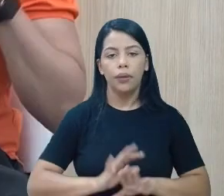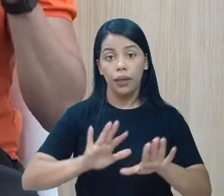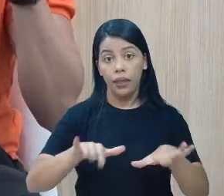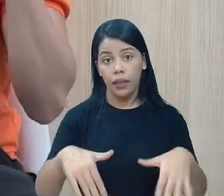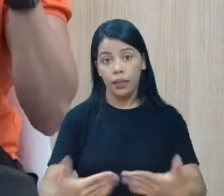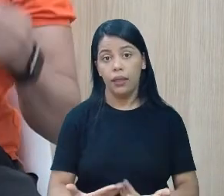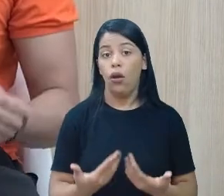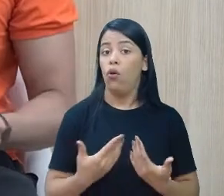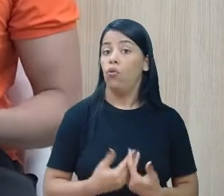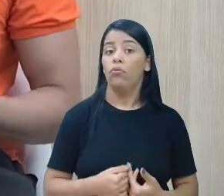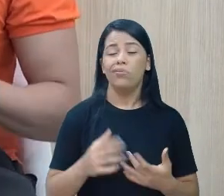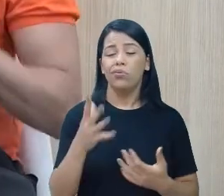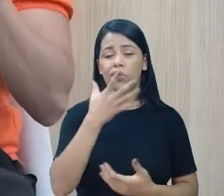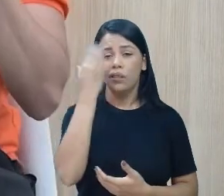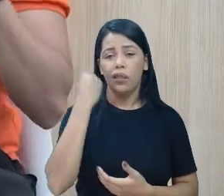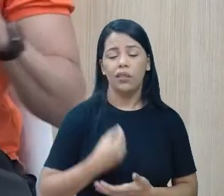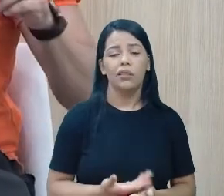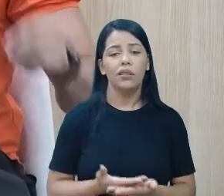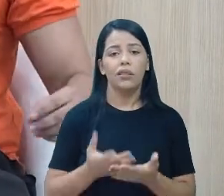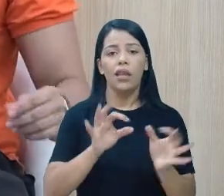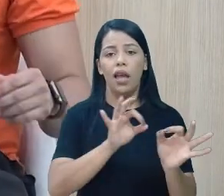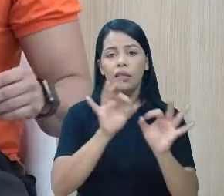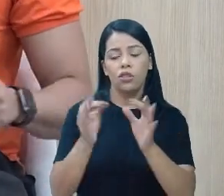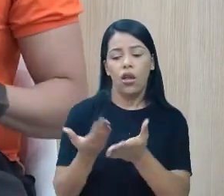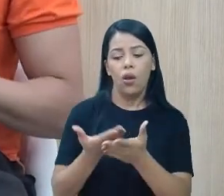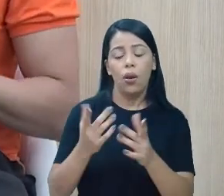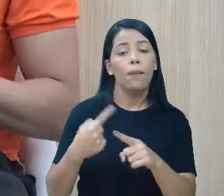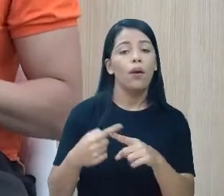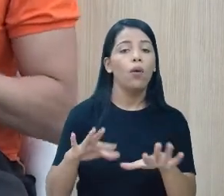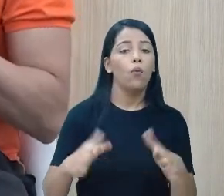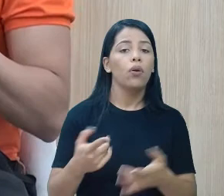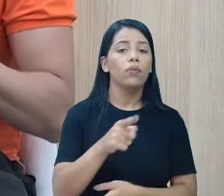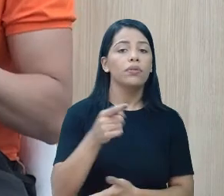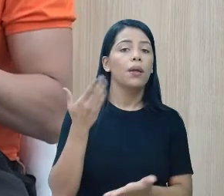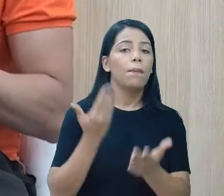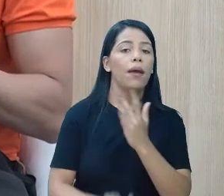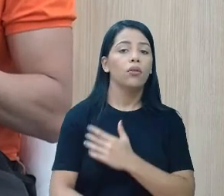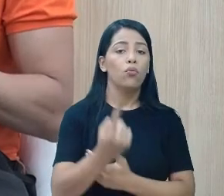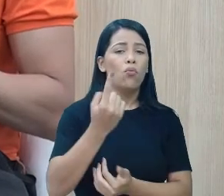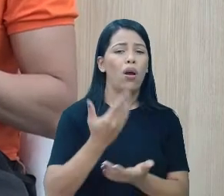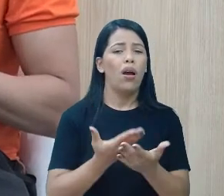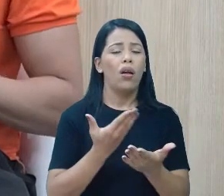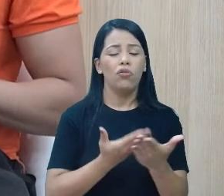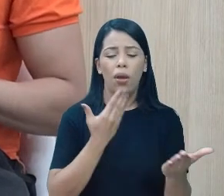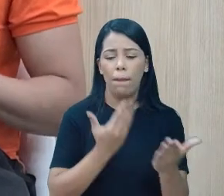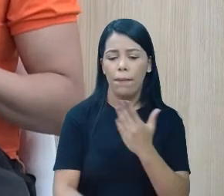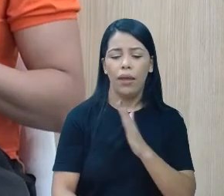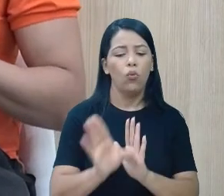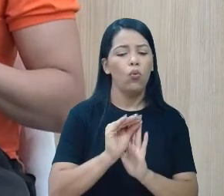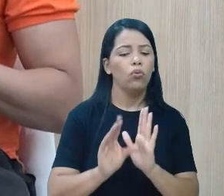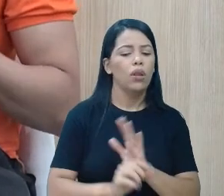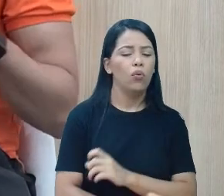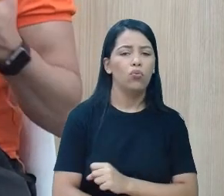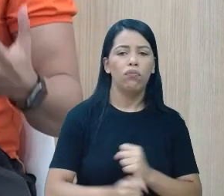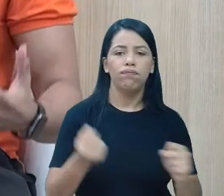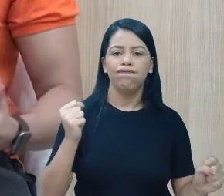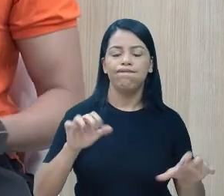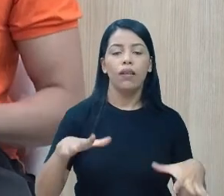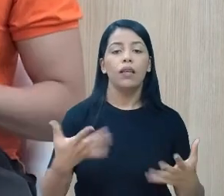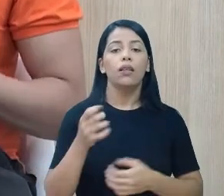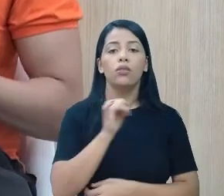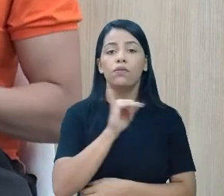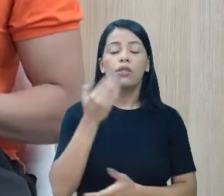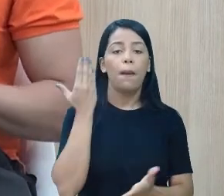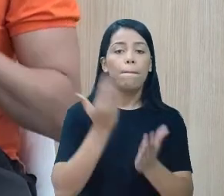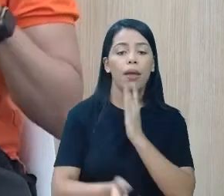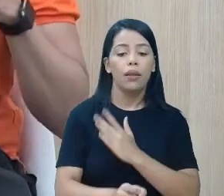não deixe de assistir a aula. Quando você perde uma aulazinha, você já perde um conteúdo grande, tá bom? Então, se você perdeu essa aula,